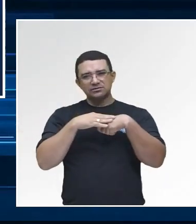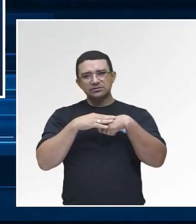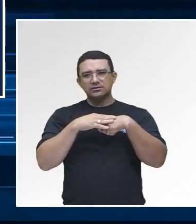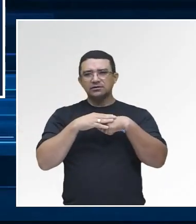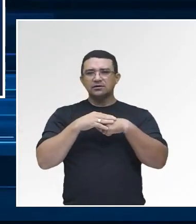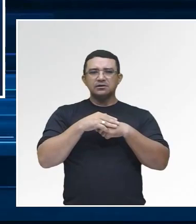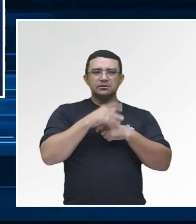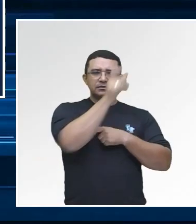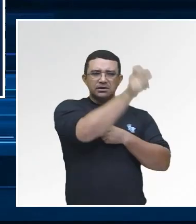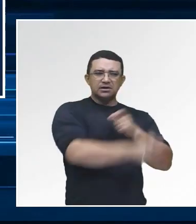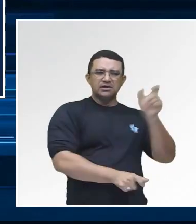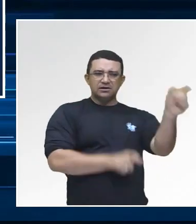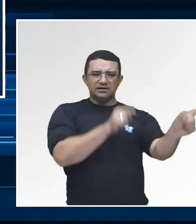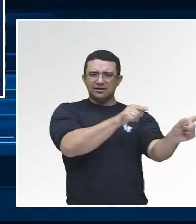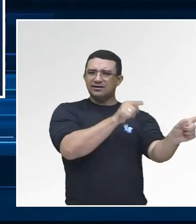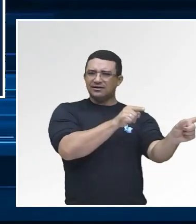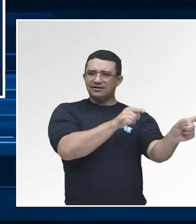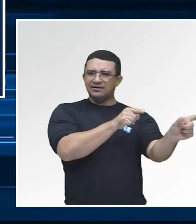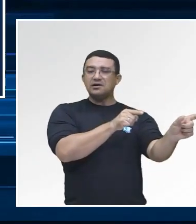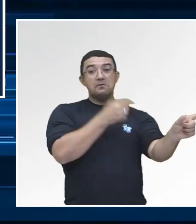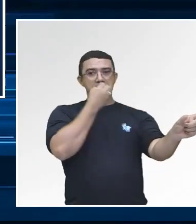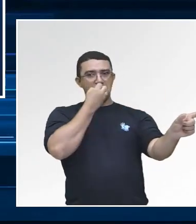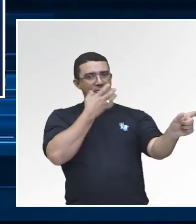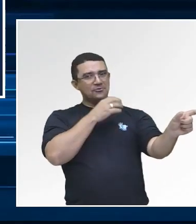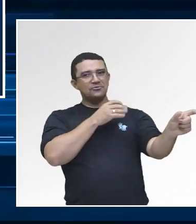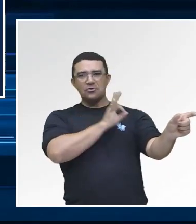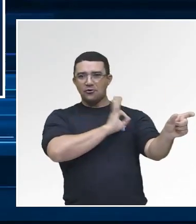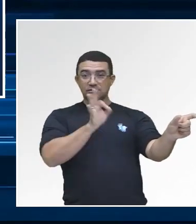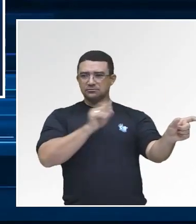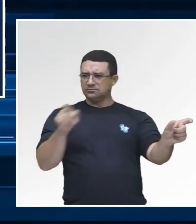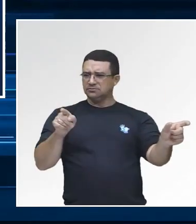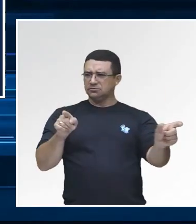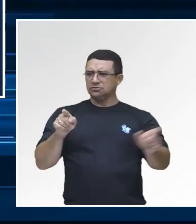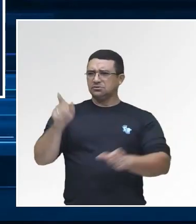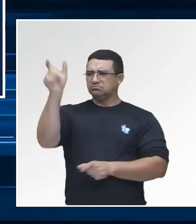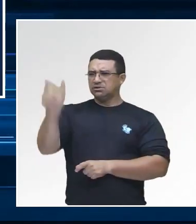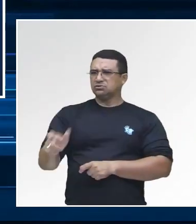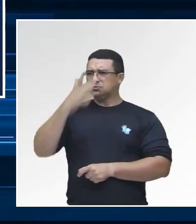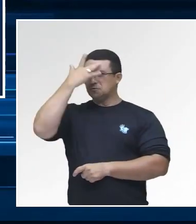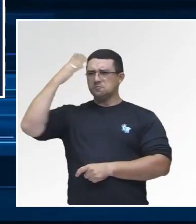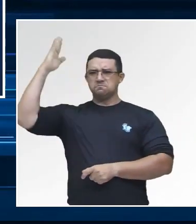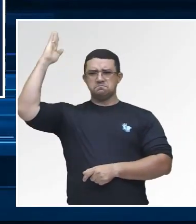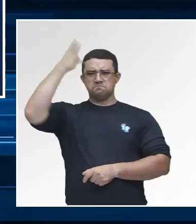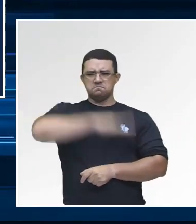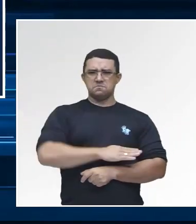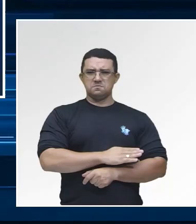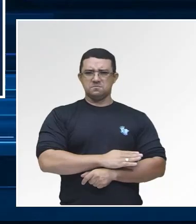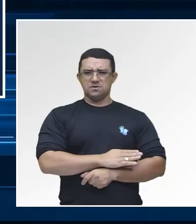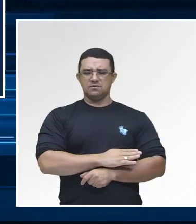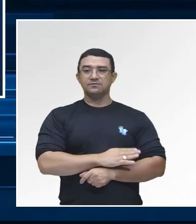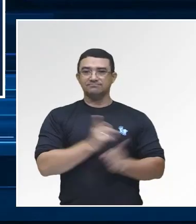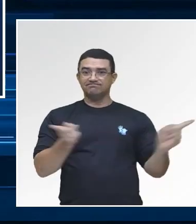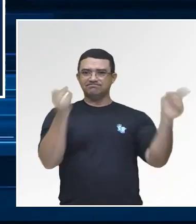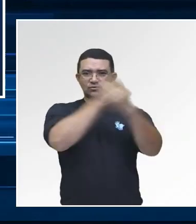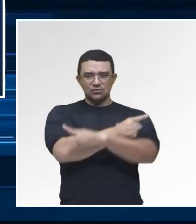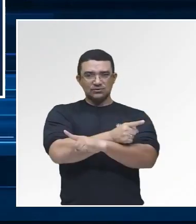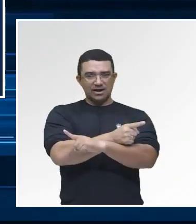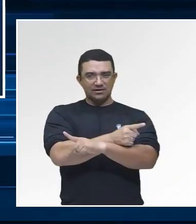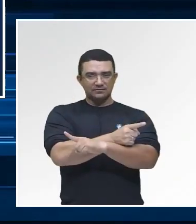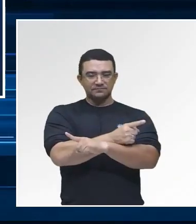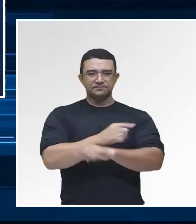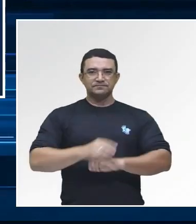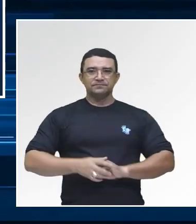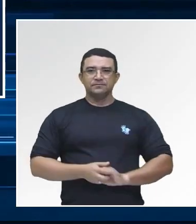o vilão da história. Então, eles são personagens opostos, né,